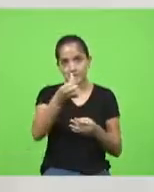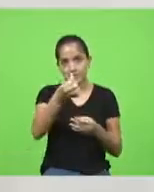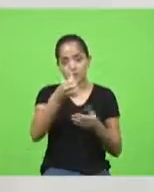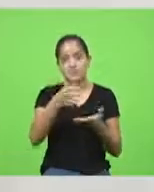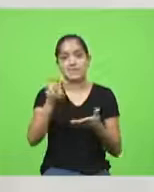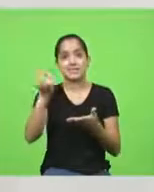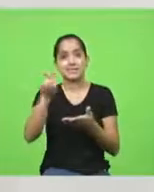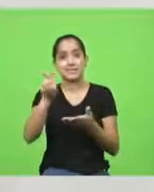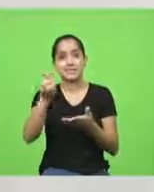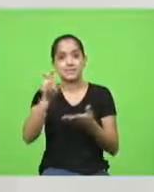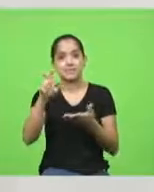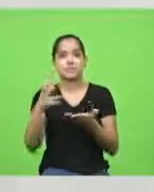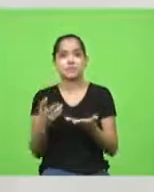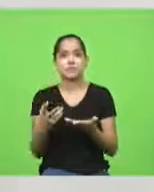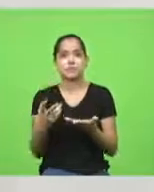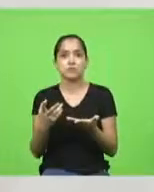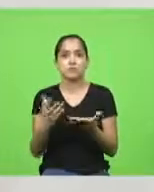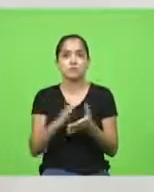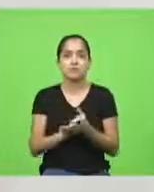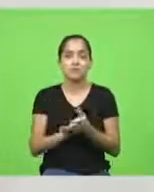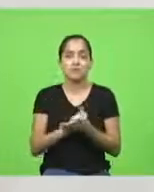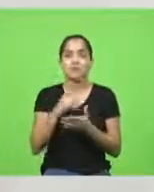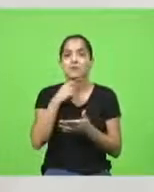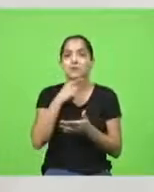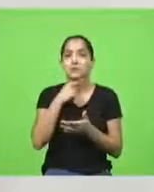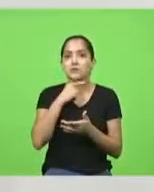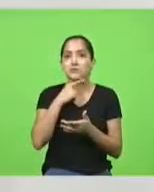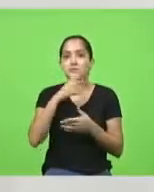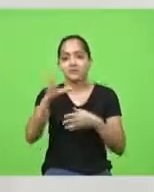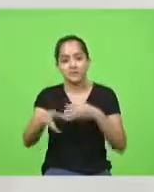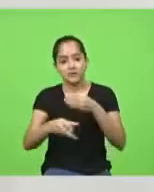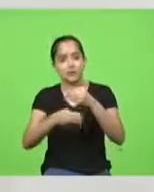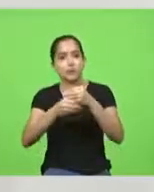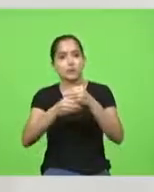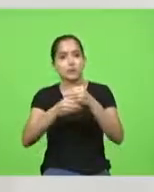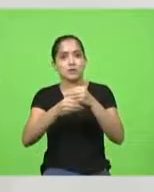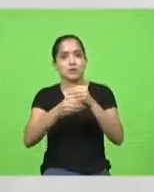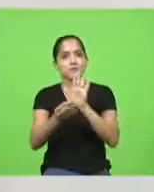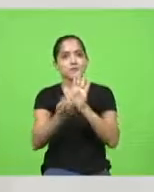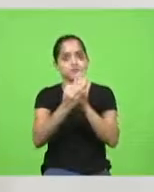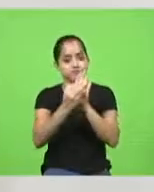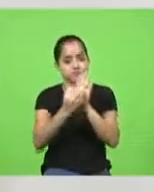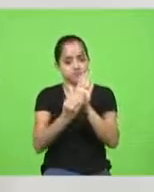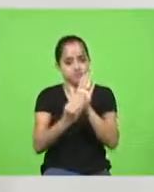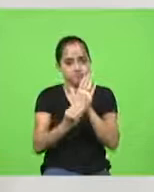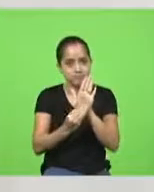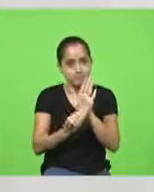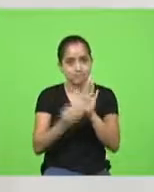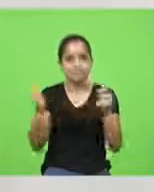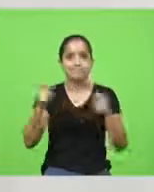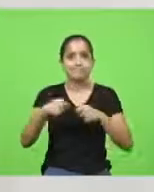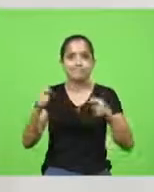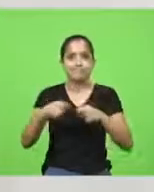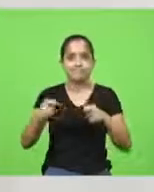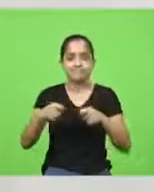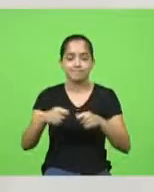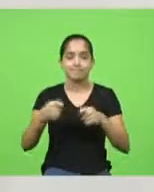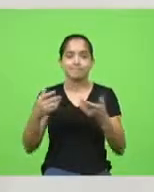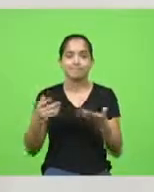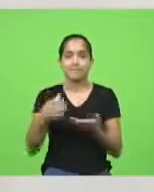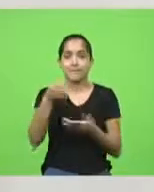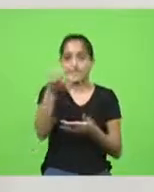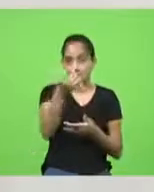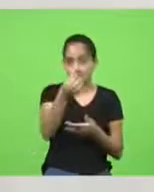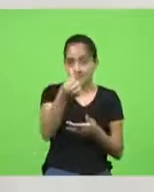grandes programas, mas não foi possível. Tivemos que encaixar para a questão de viabilização dos programas 6